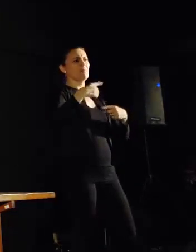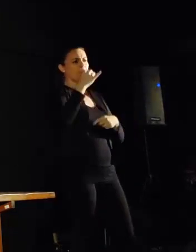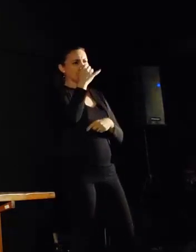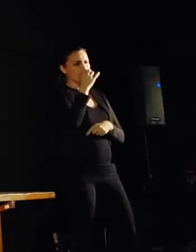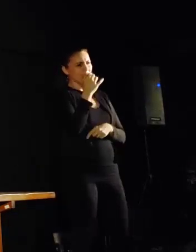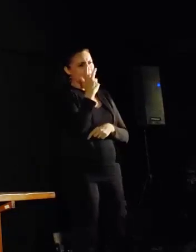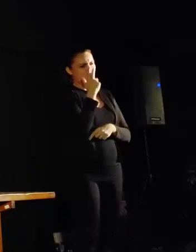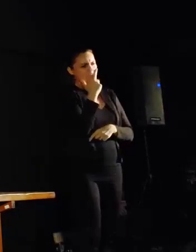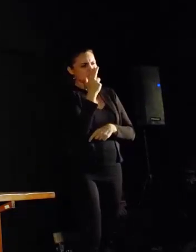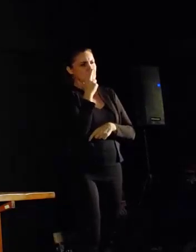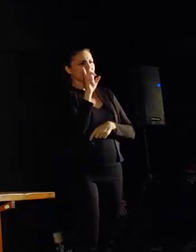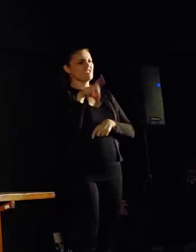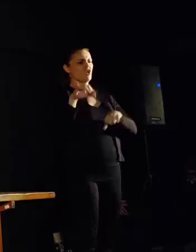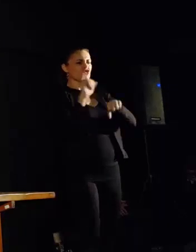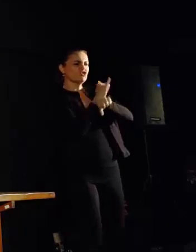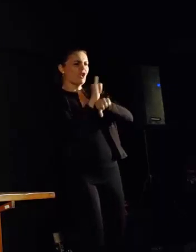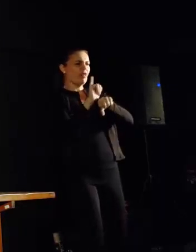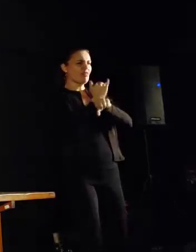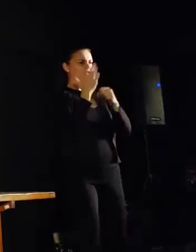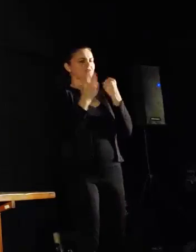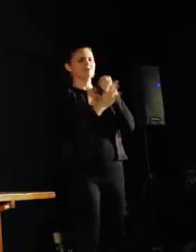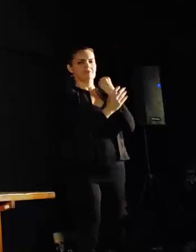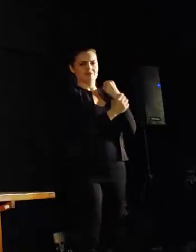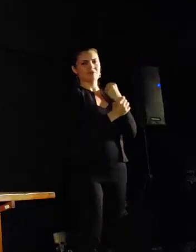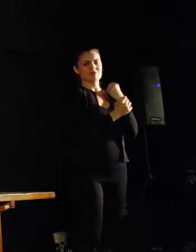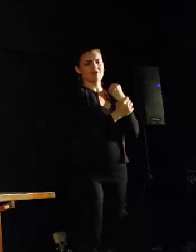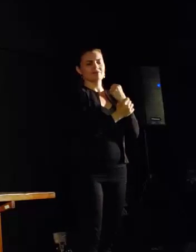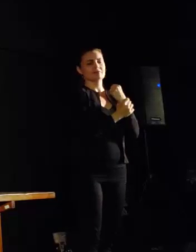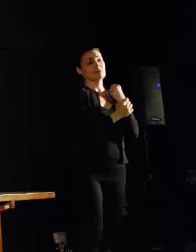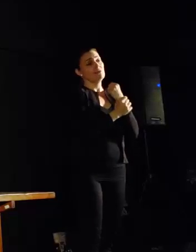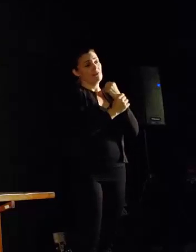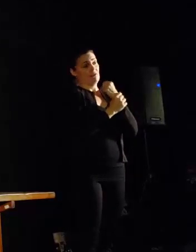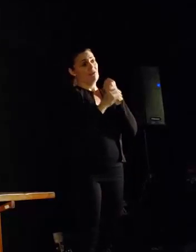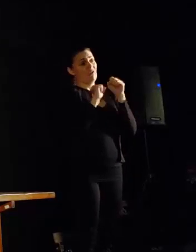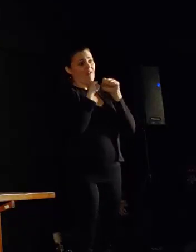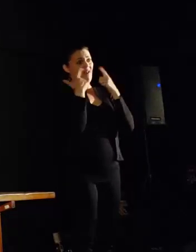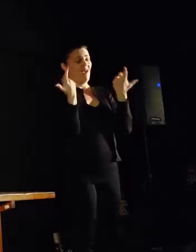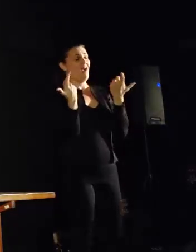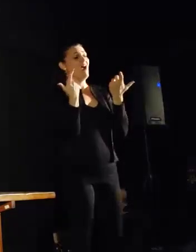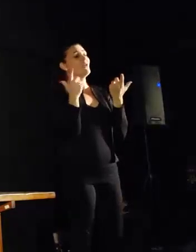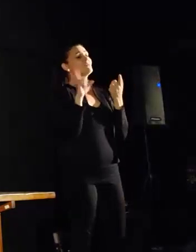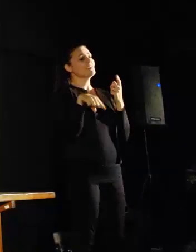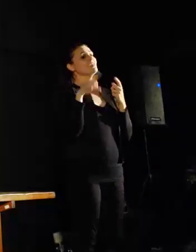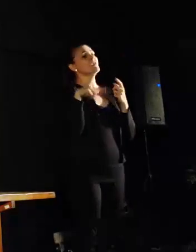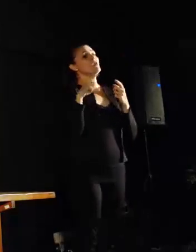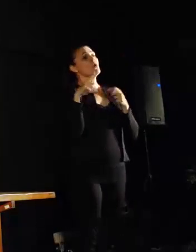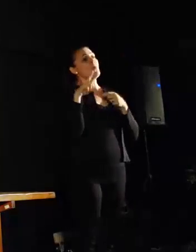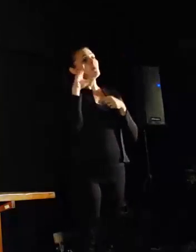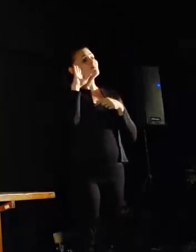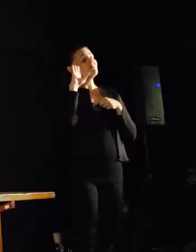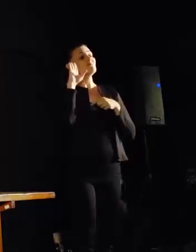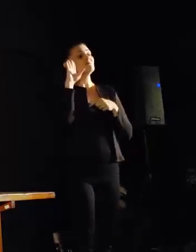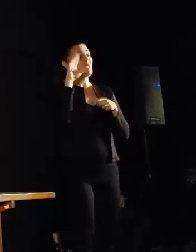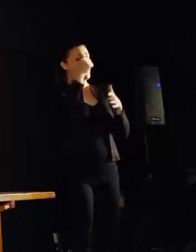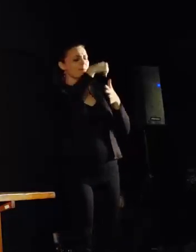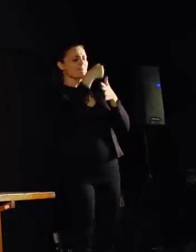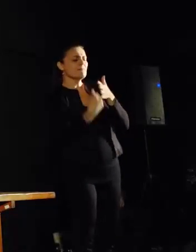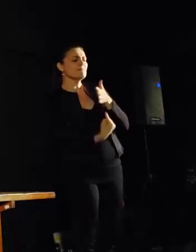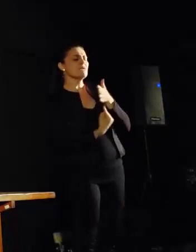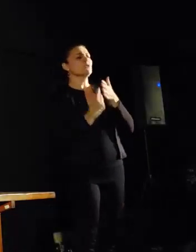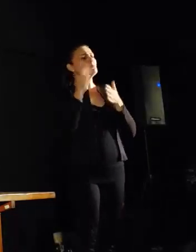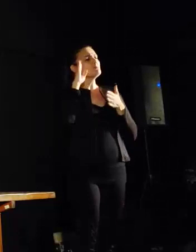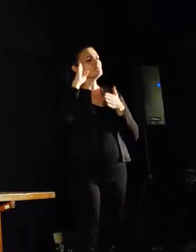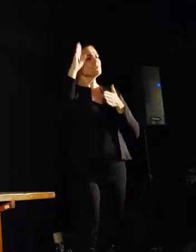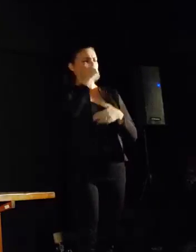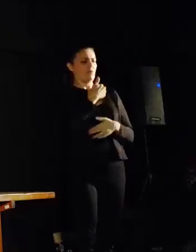segurança? Certo? É claro que o elemento fundamental de governo virou a gestão do medo. A